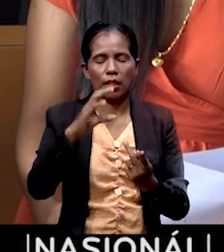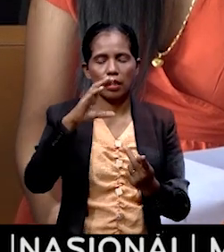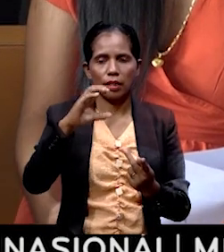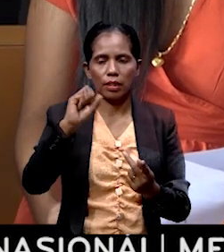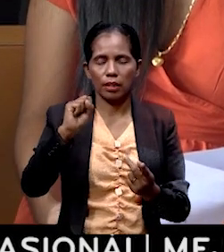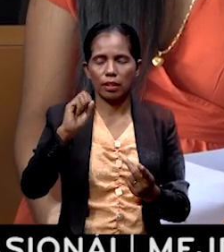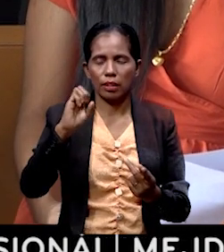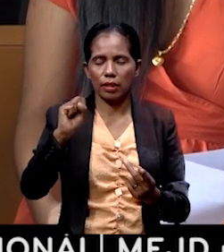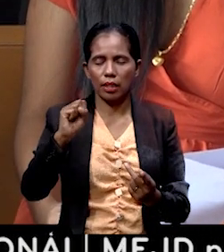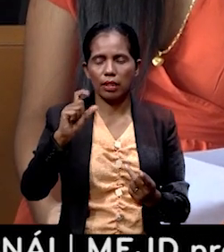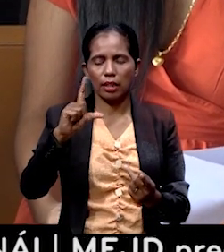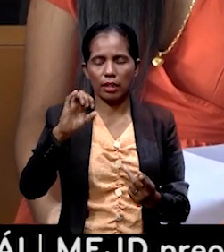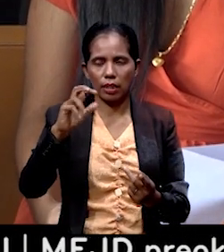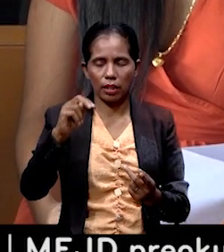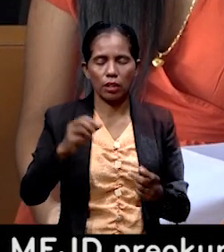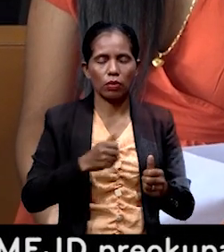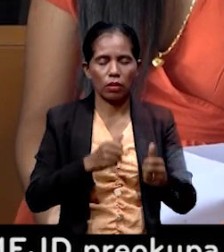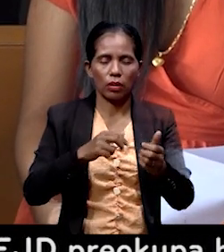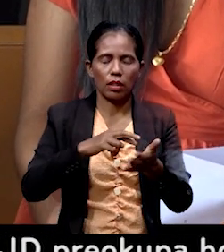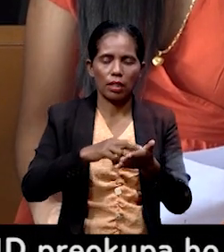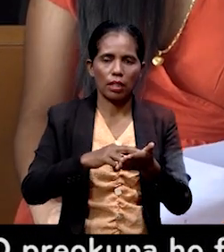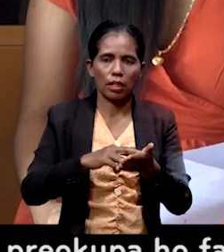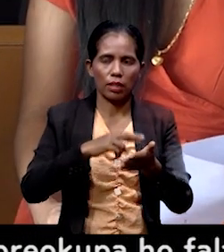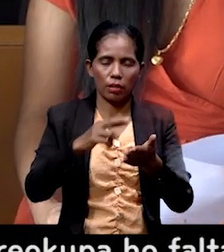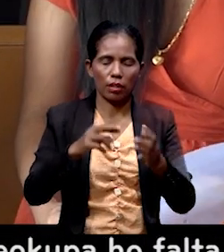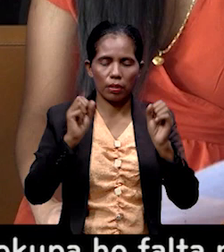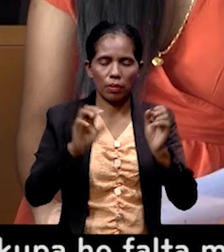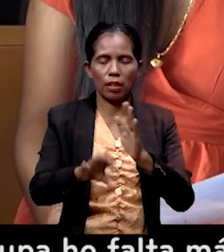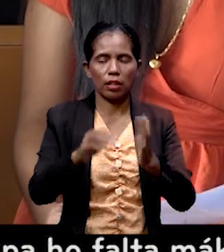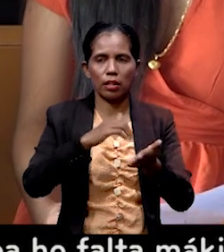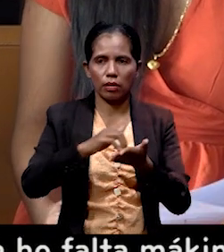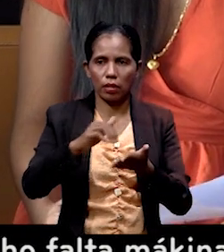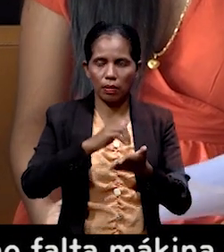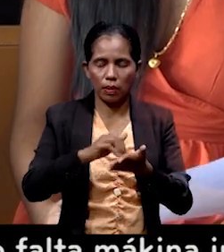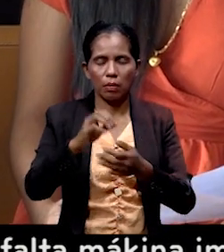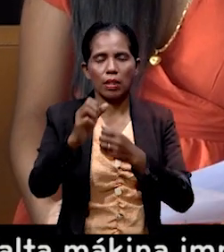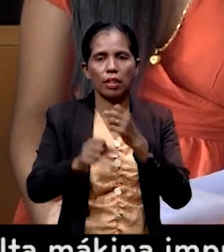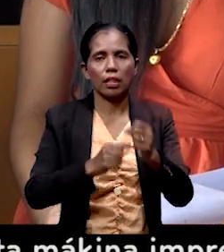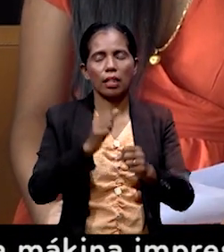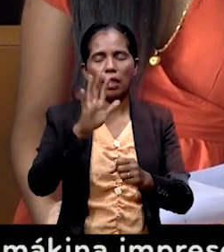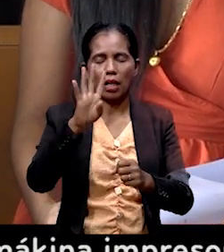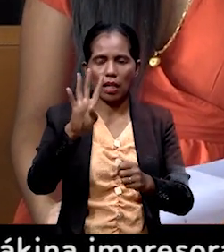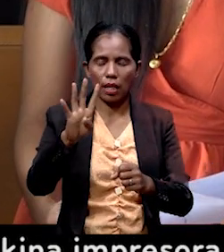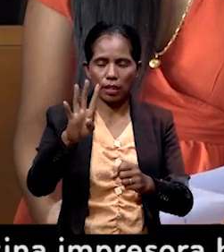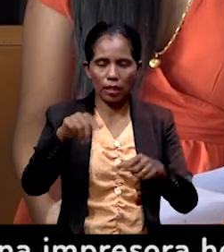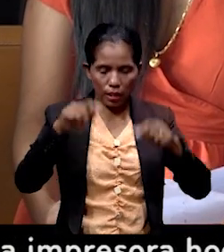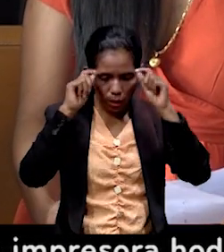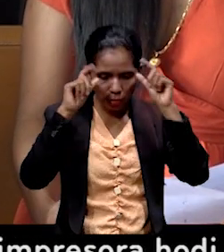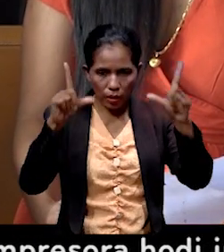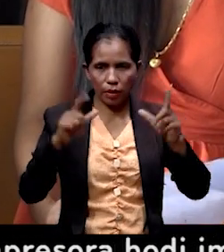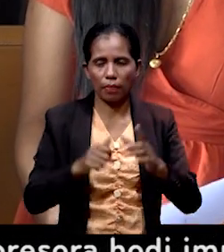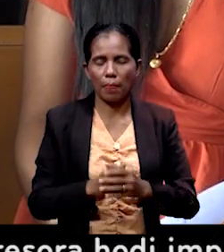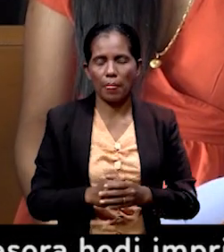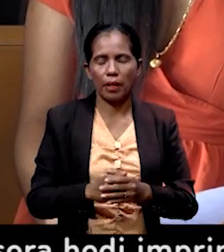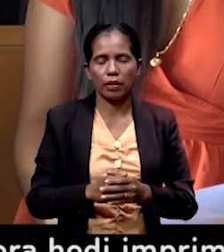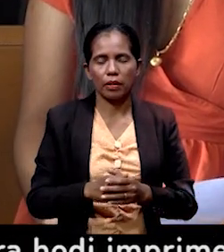atuhetan certificado, licença, operador de telecomunicação da Lahat iha Timor-Leste. Ne questionável. E senhor